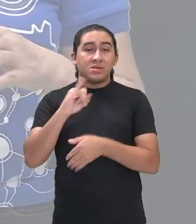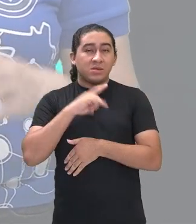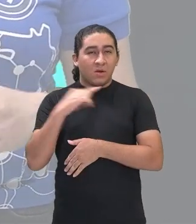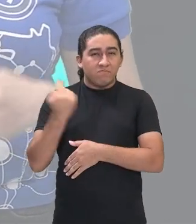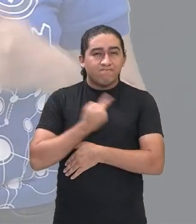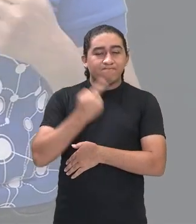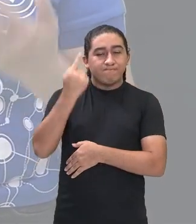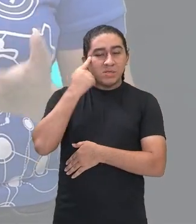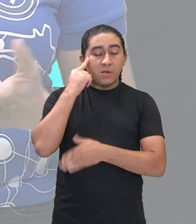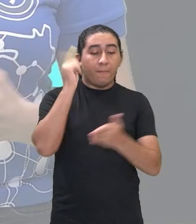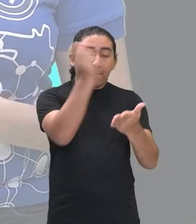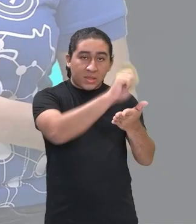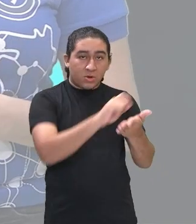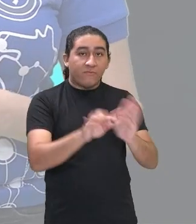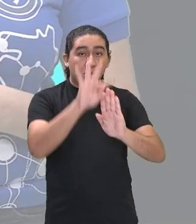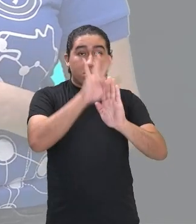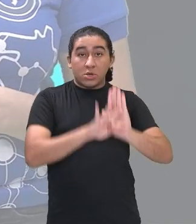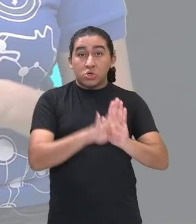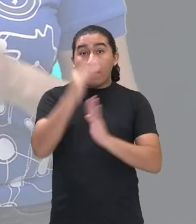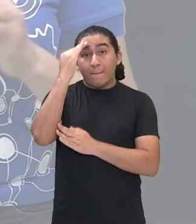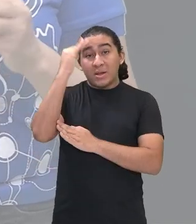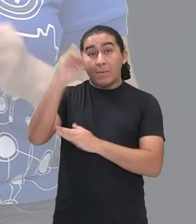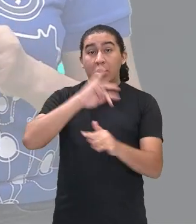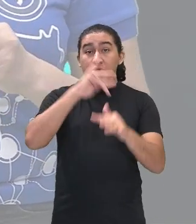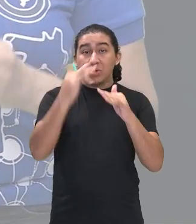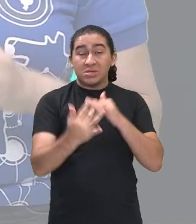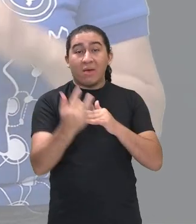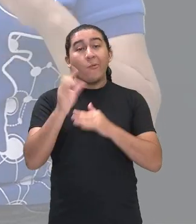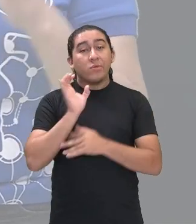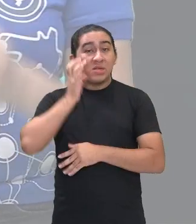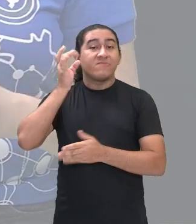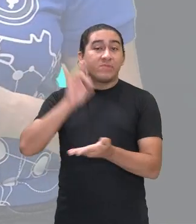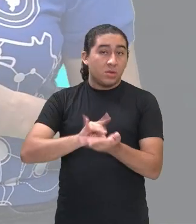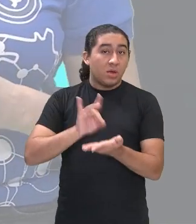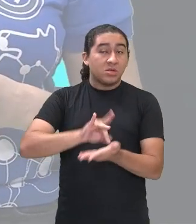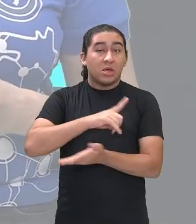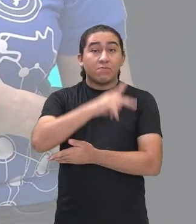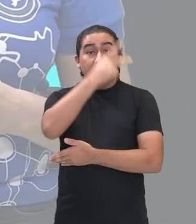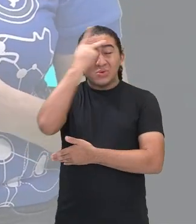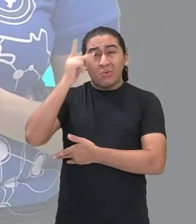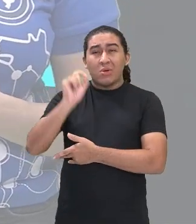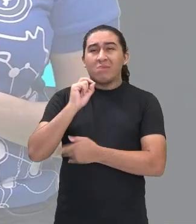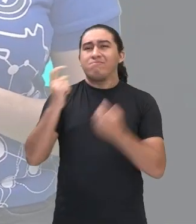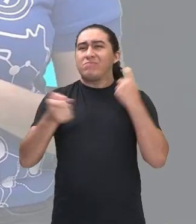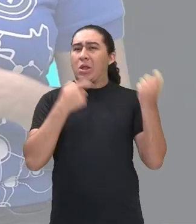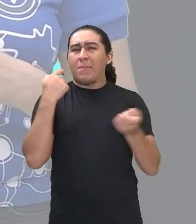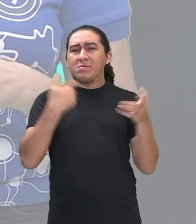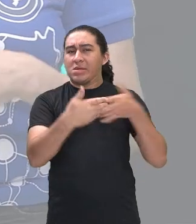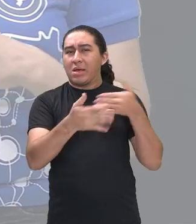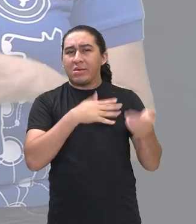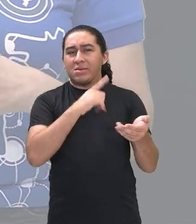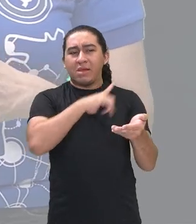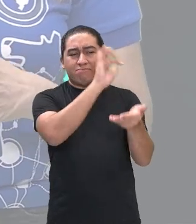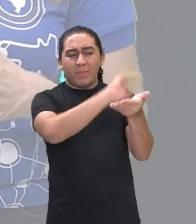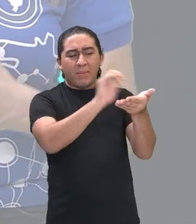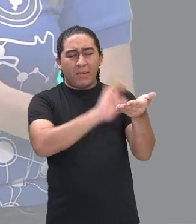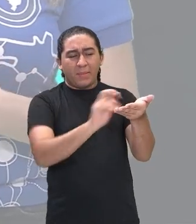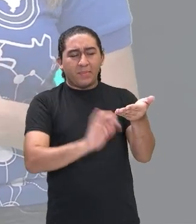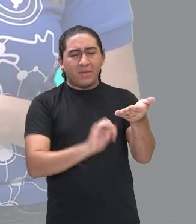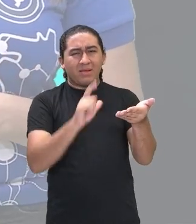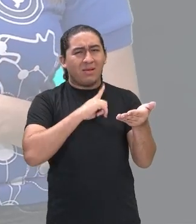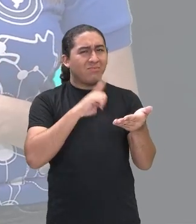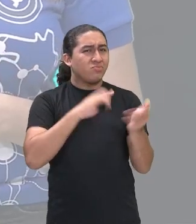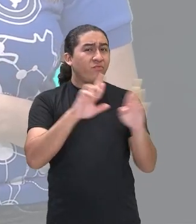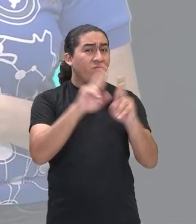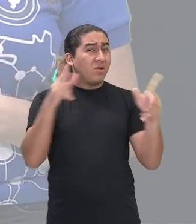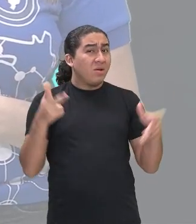escrever, principalmente, né, nas redes sociais. Isso acontece demais, que as pessoas não se preocupam muito, só uma vírgula, isso